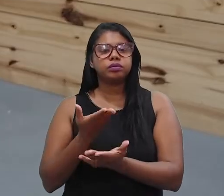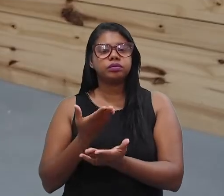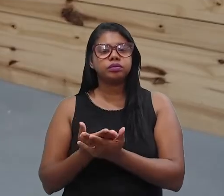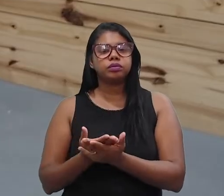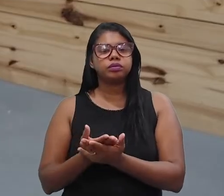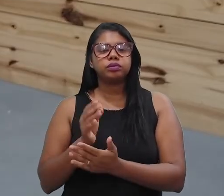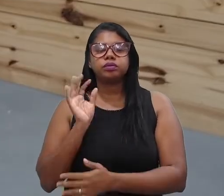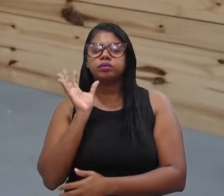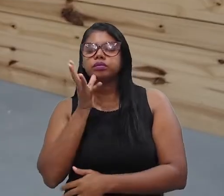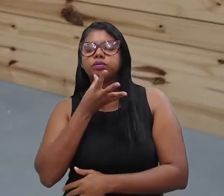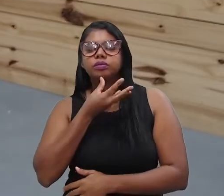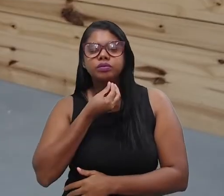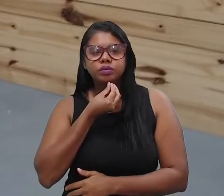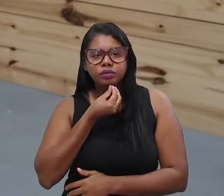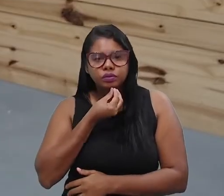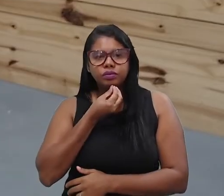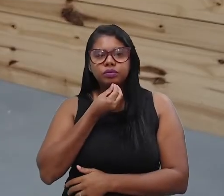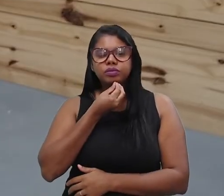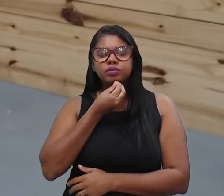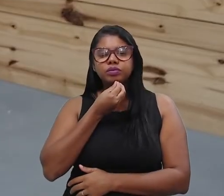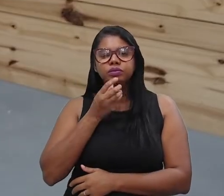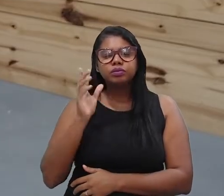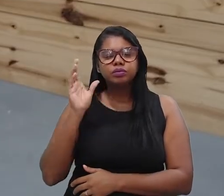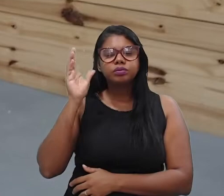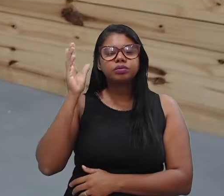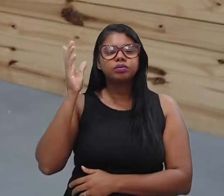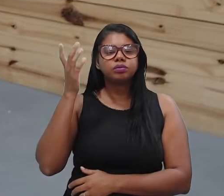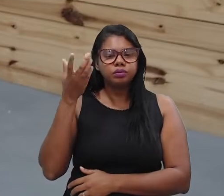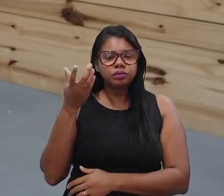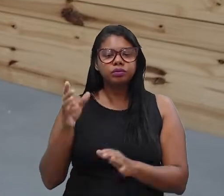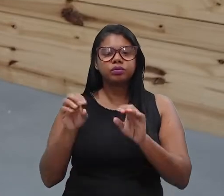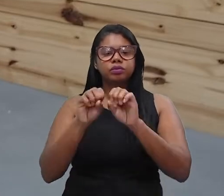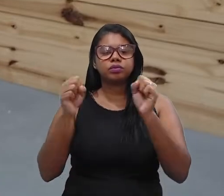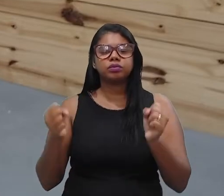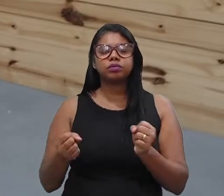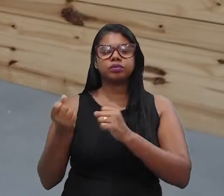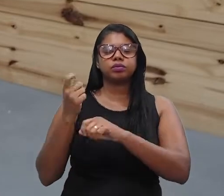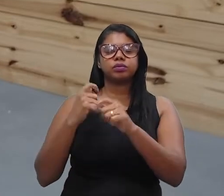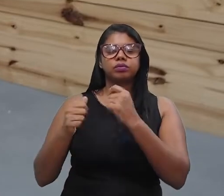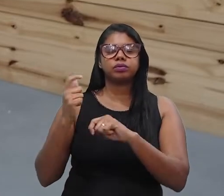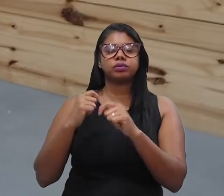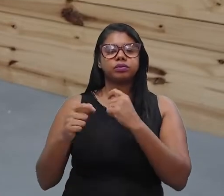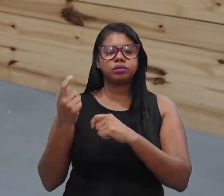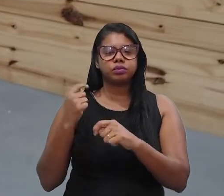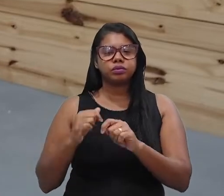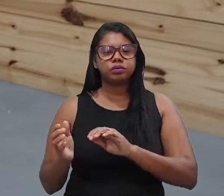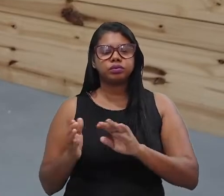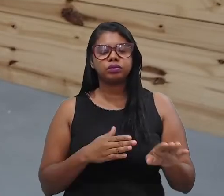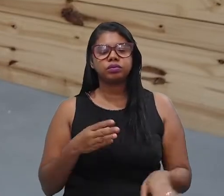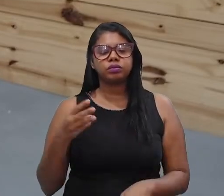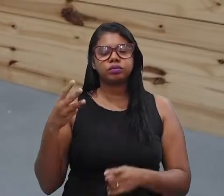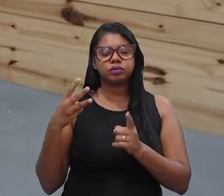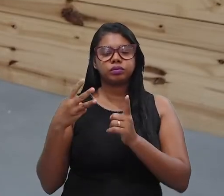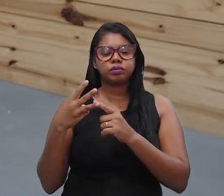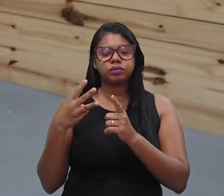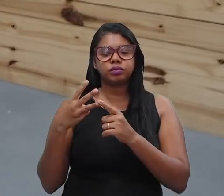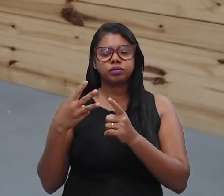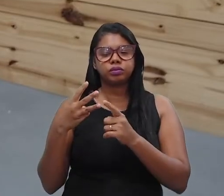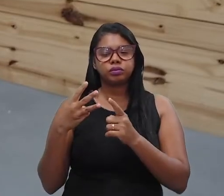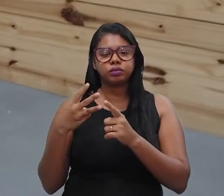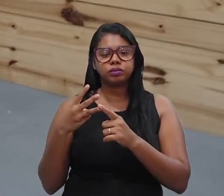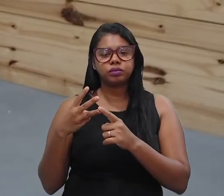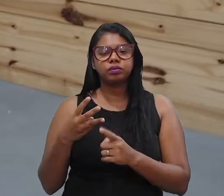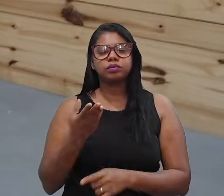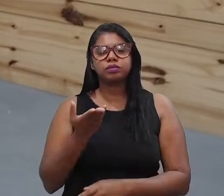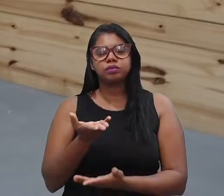tendências, das tomadas de decisão e das funções administrativas. Na unidade 3, você pôde estudar